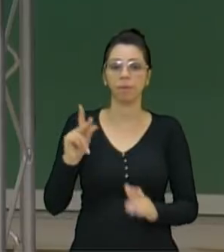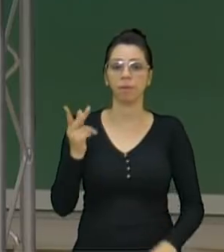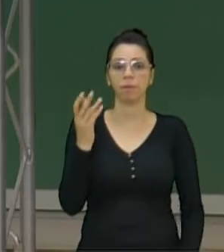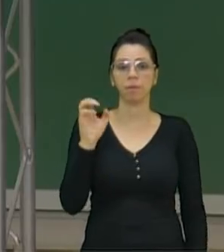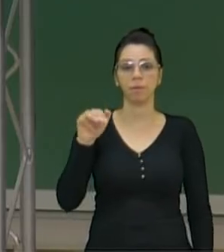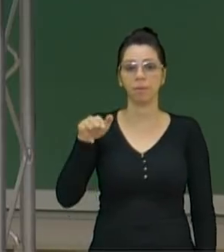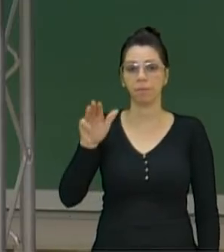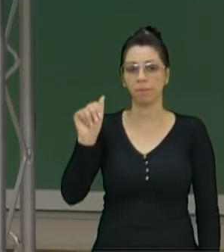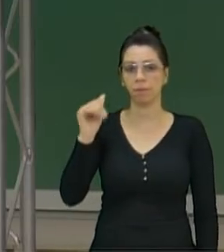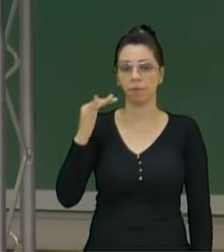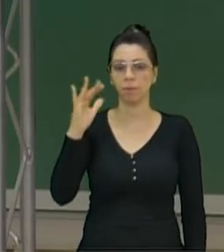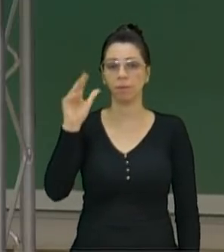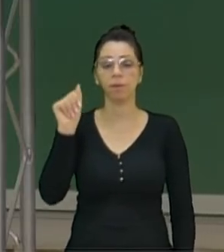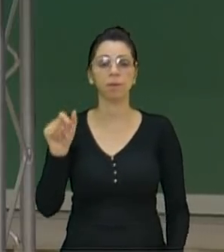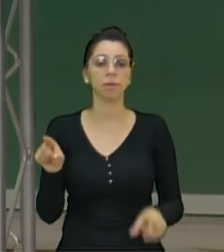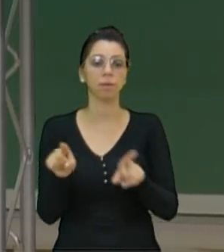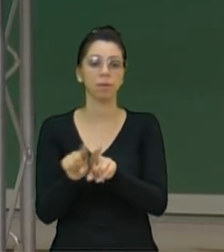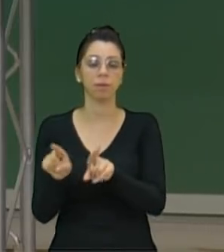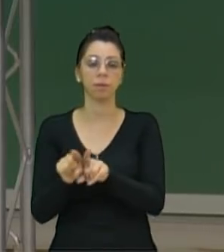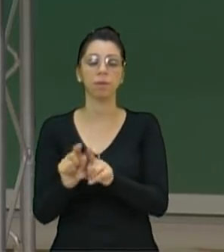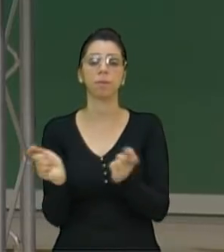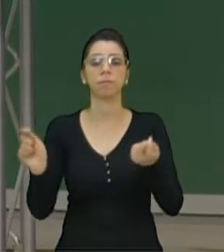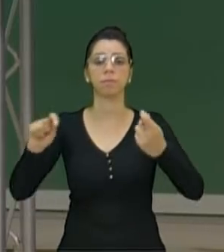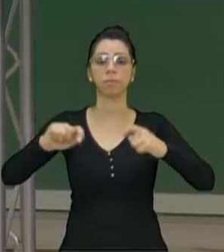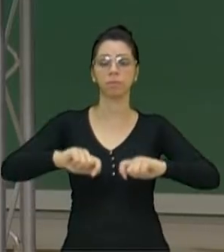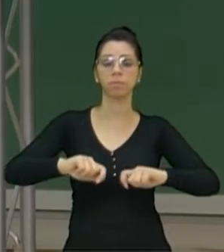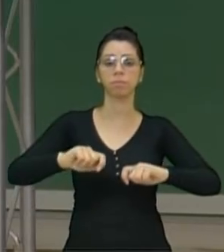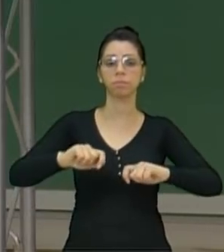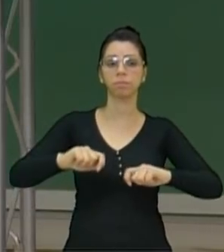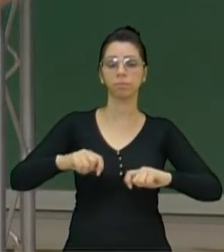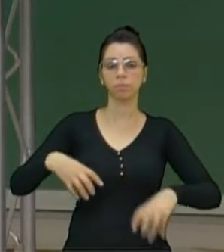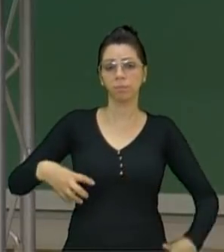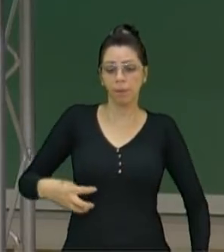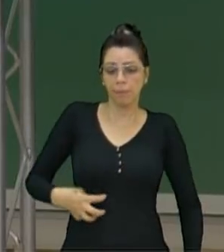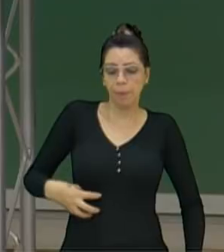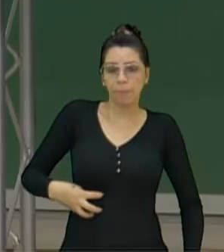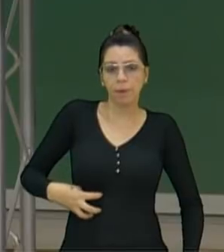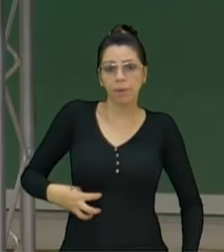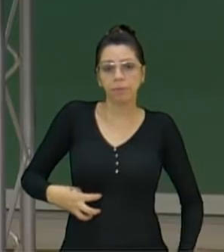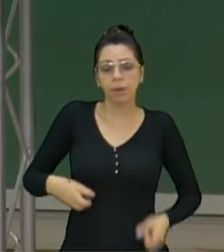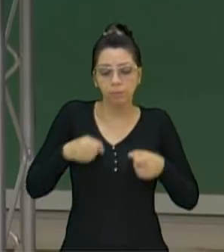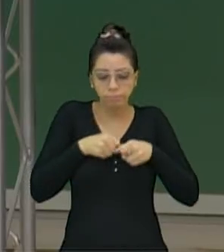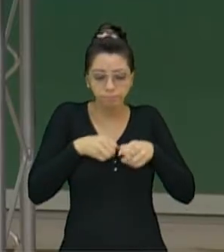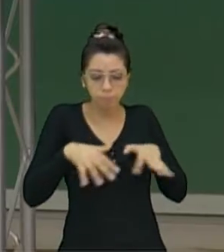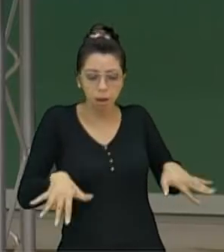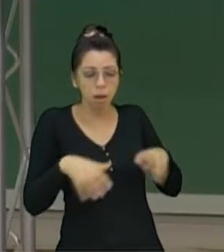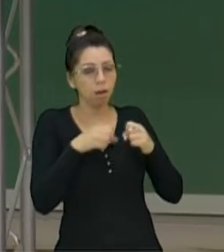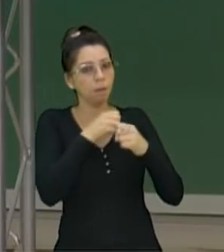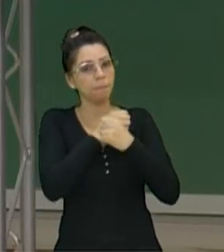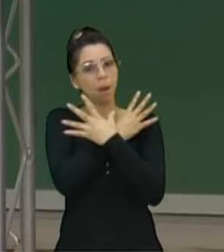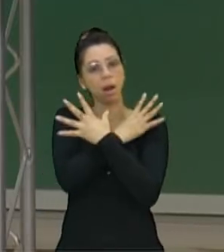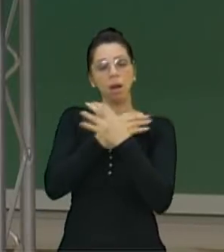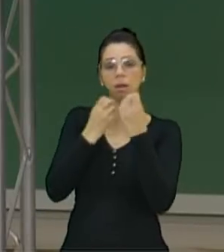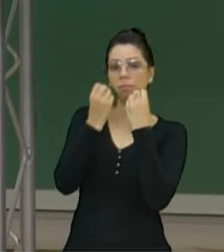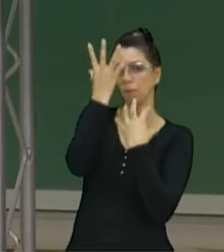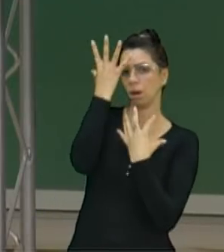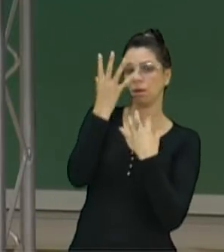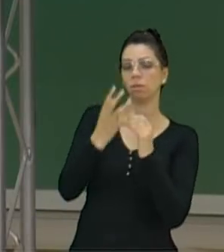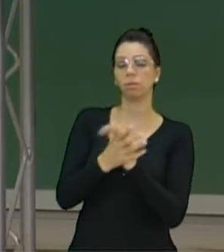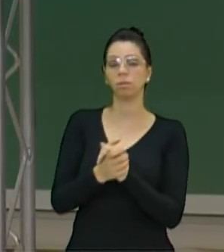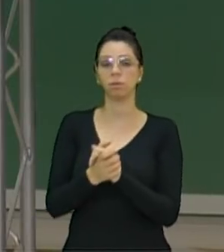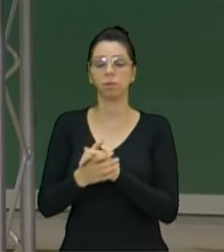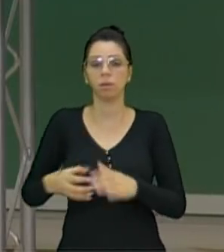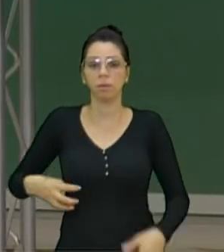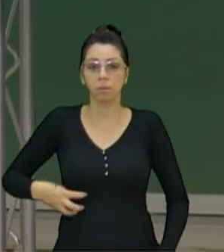hemácias, tá? E que aí, conforme a necessidade, o baço vai lançando elas na corrente sanguínea. Lembrando que